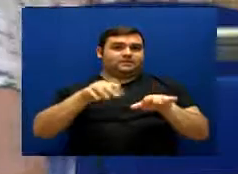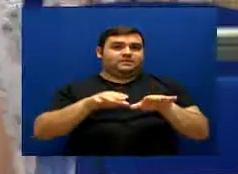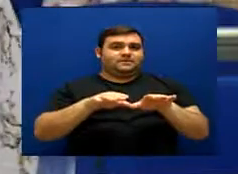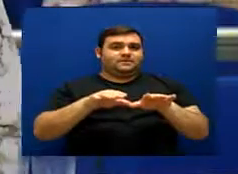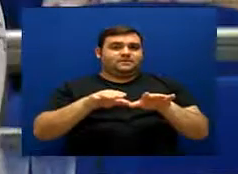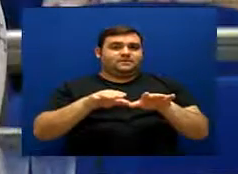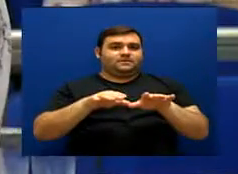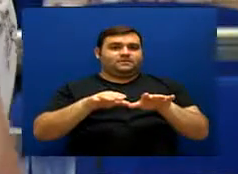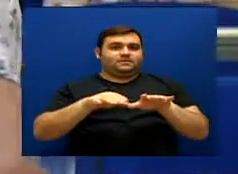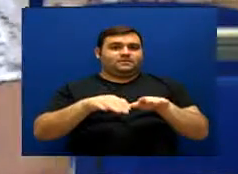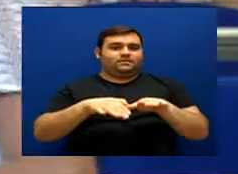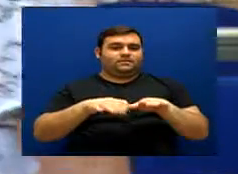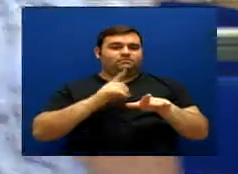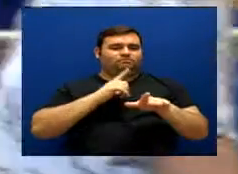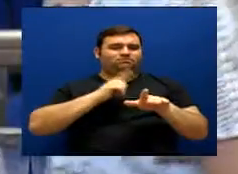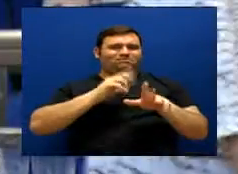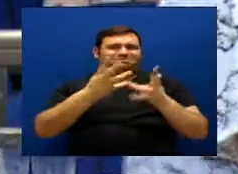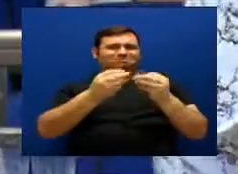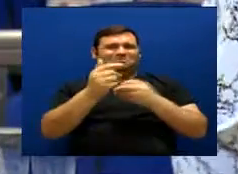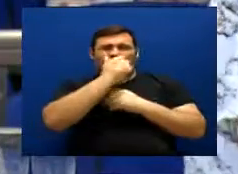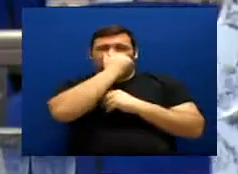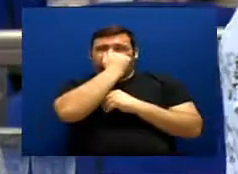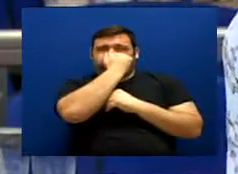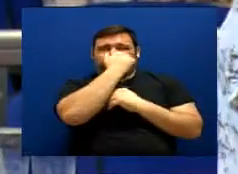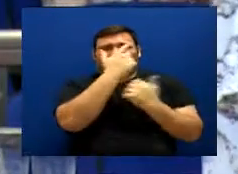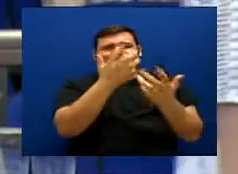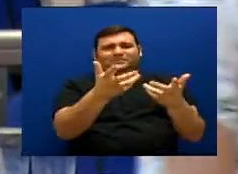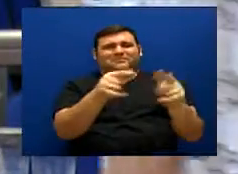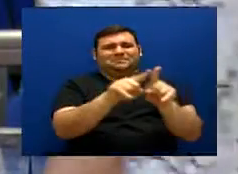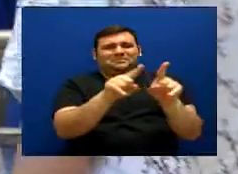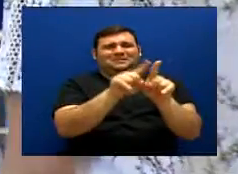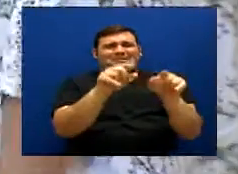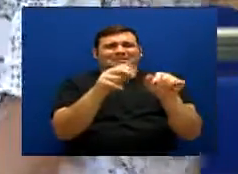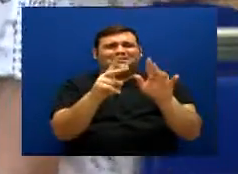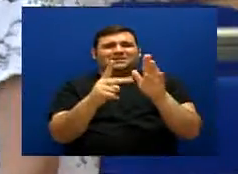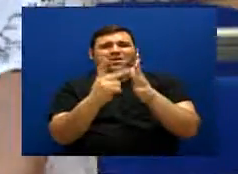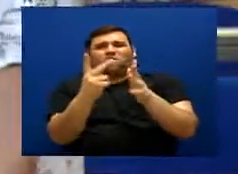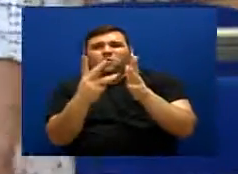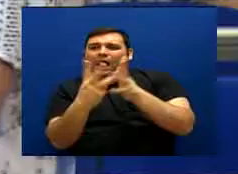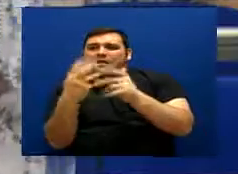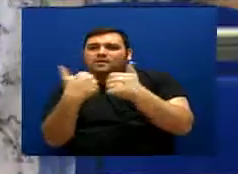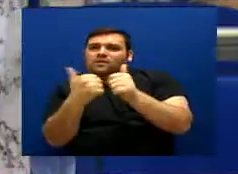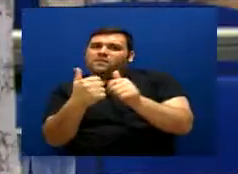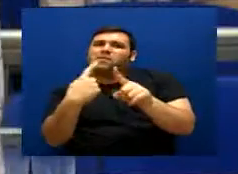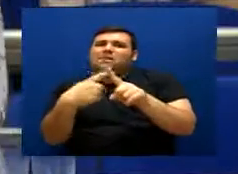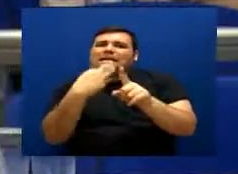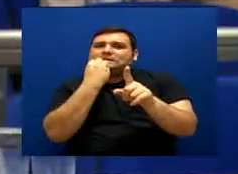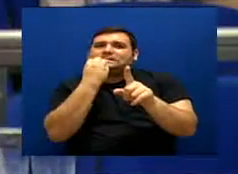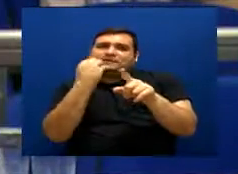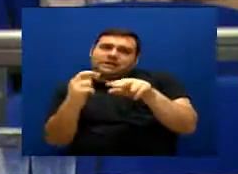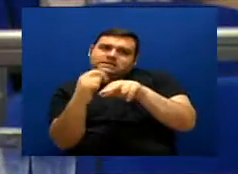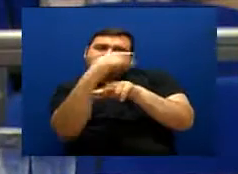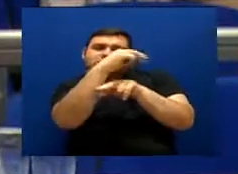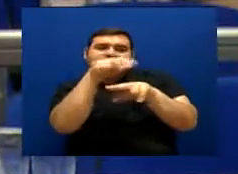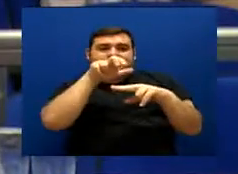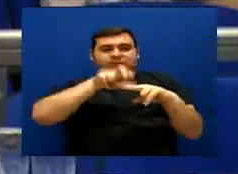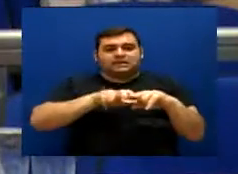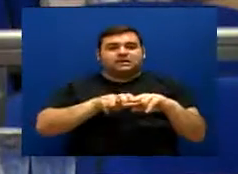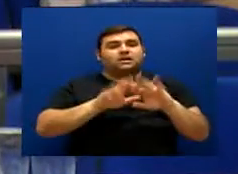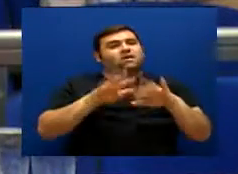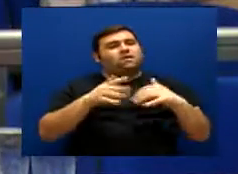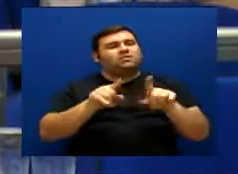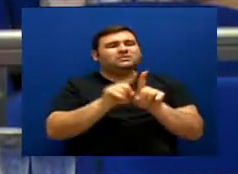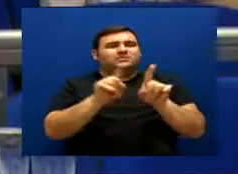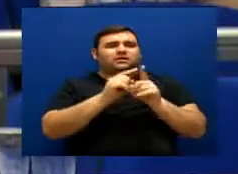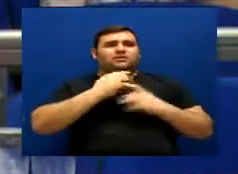você não baixa mais. Né? E às vezes eu esperava o segundo, terceiro ônibus para tentar... e sentado, ou pelo